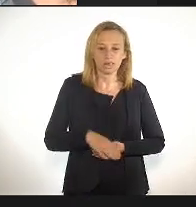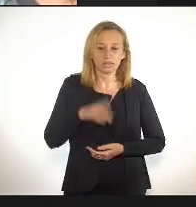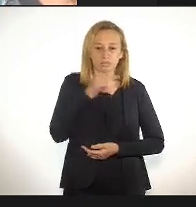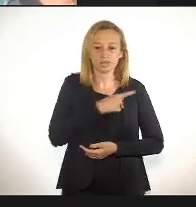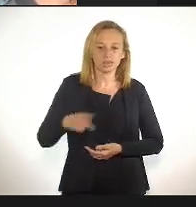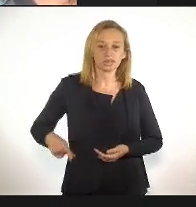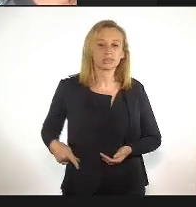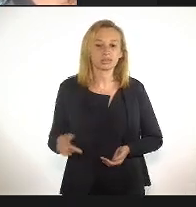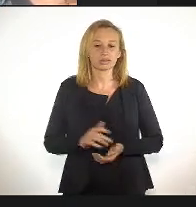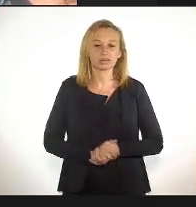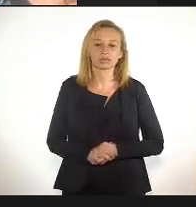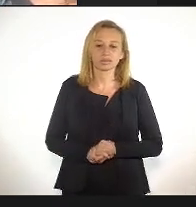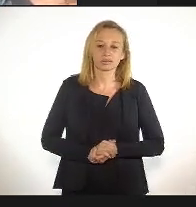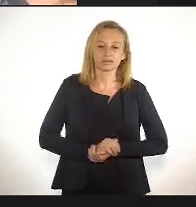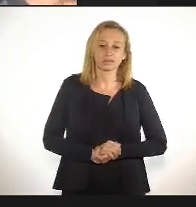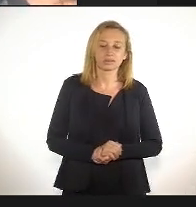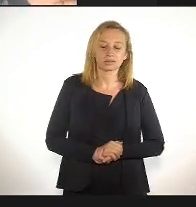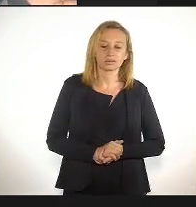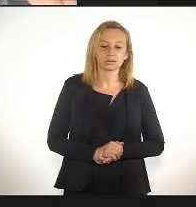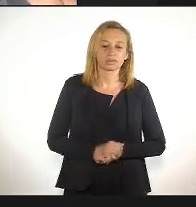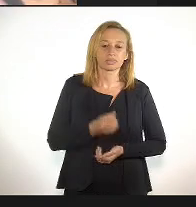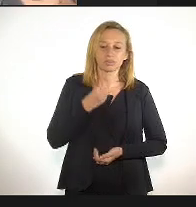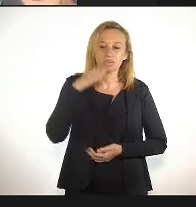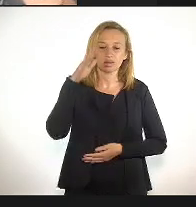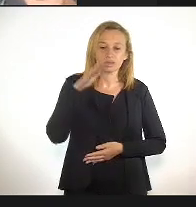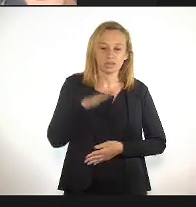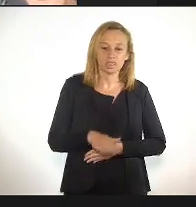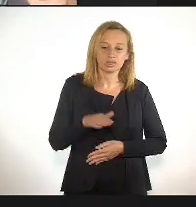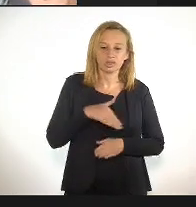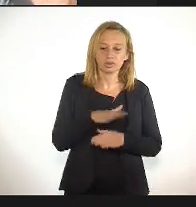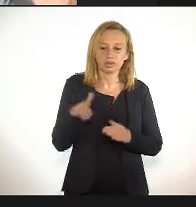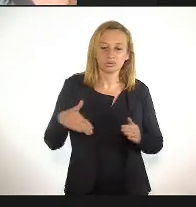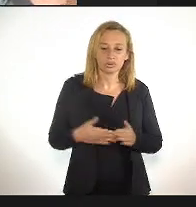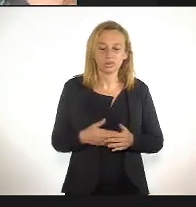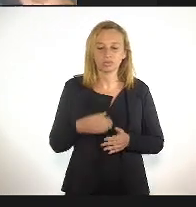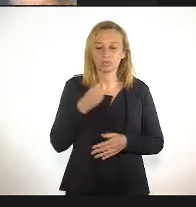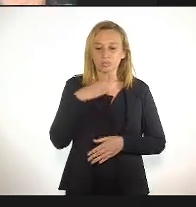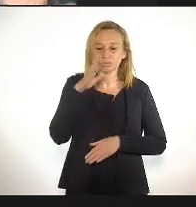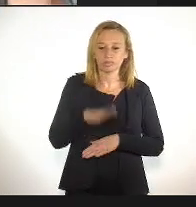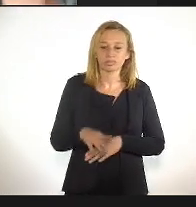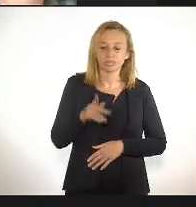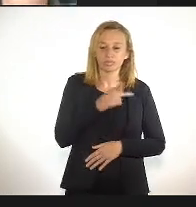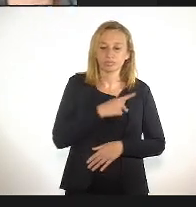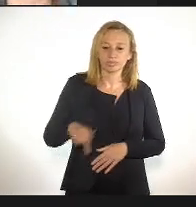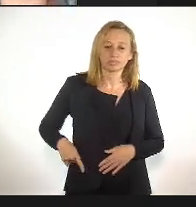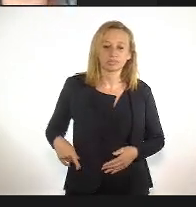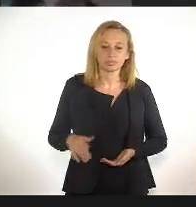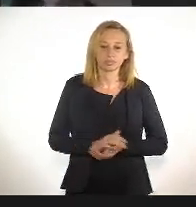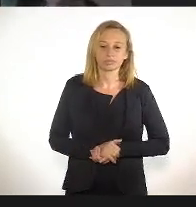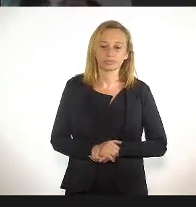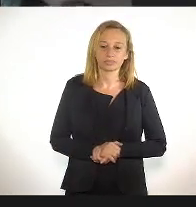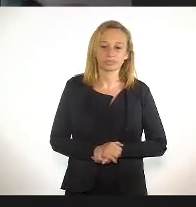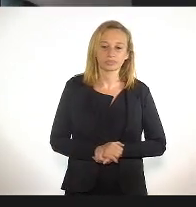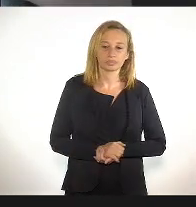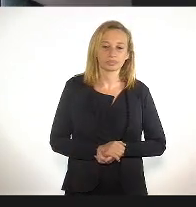Boa tarde, moças. Boa tarde a todos. Boa tarde, presidente. Alexandre, boa